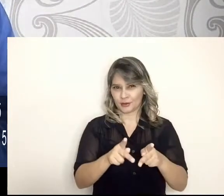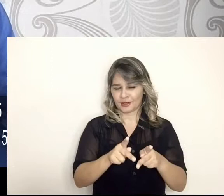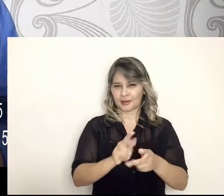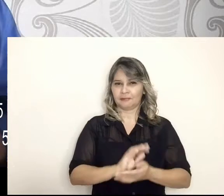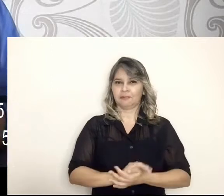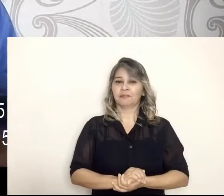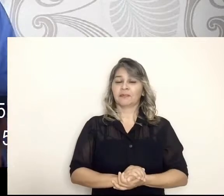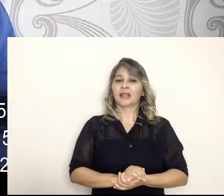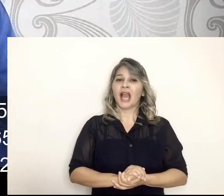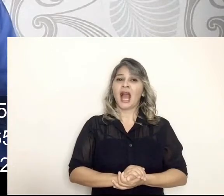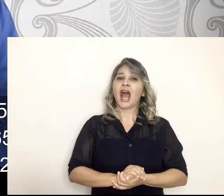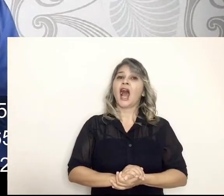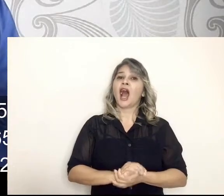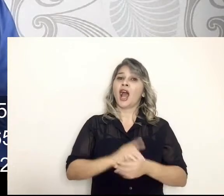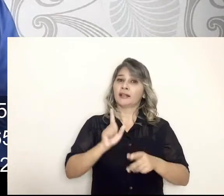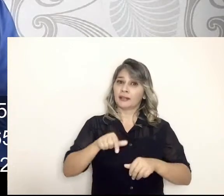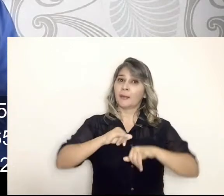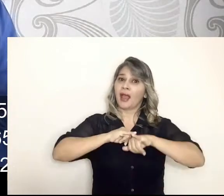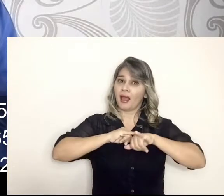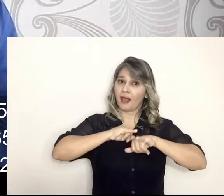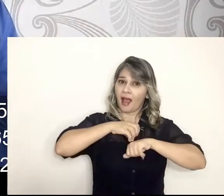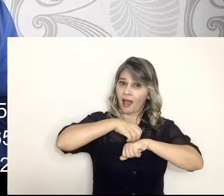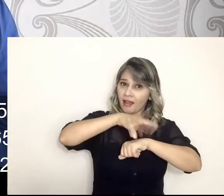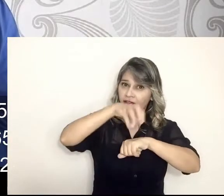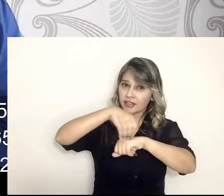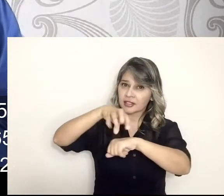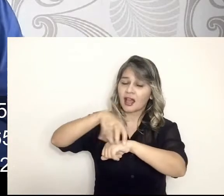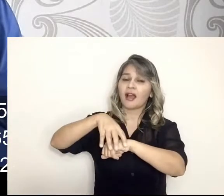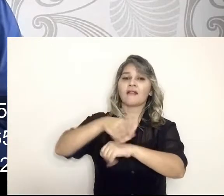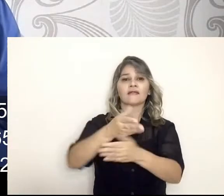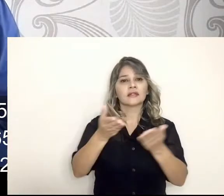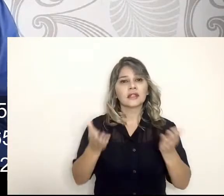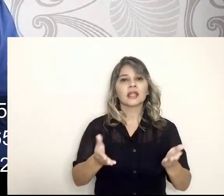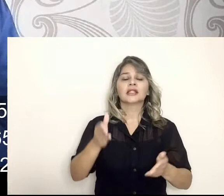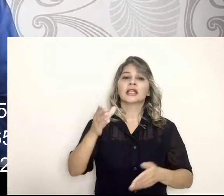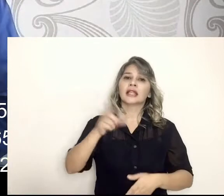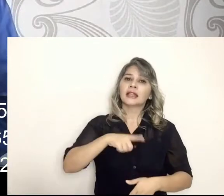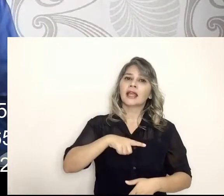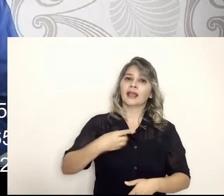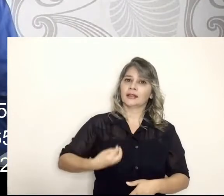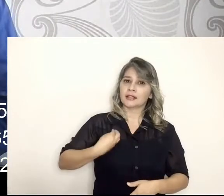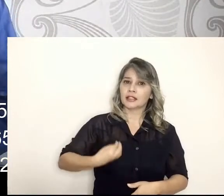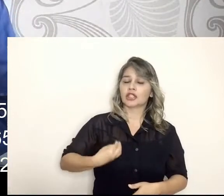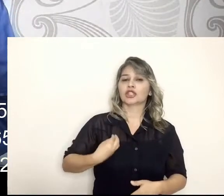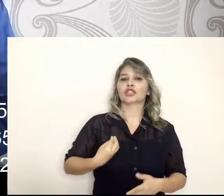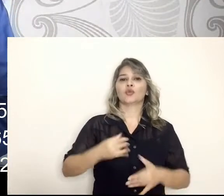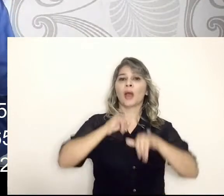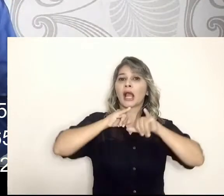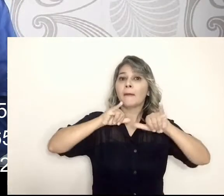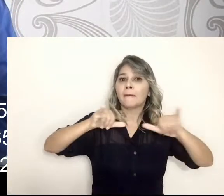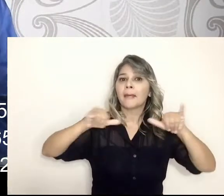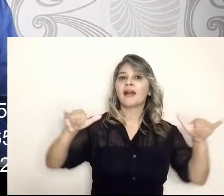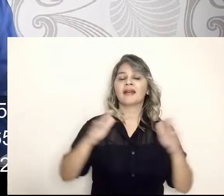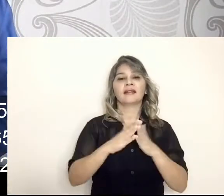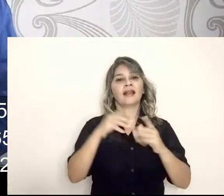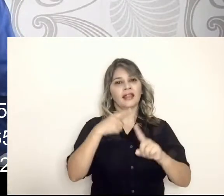igreja, você pode fazer a tua oferta online, e eu tenho certeza que essa semente que você vai estar plantando